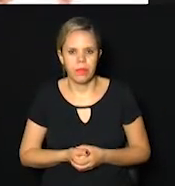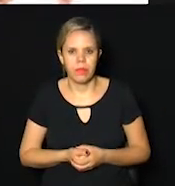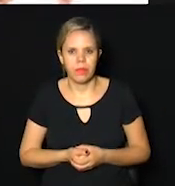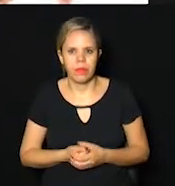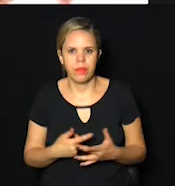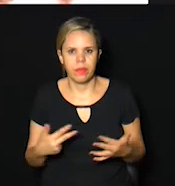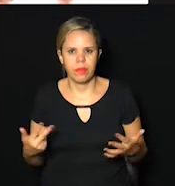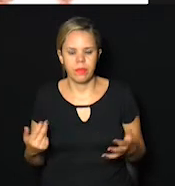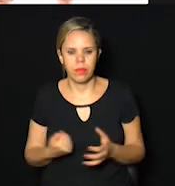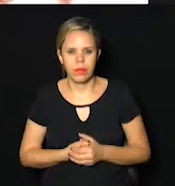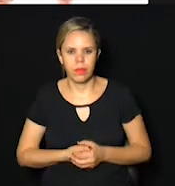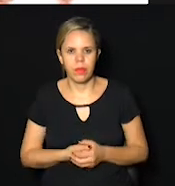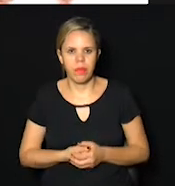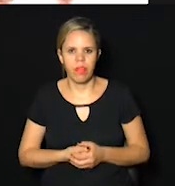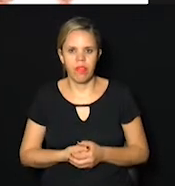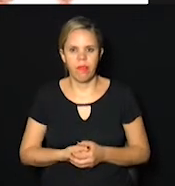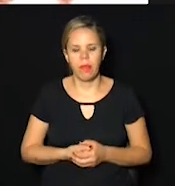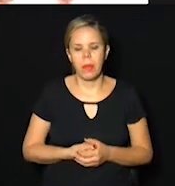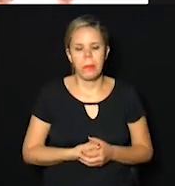que as